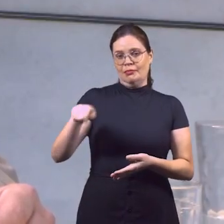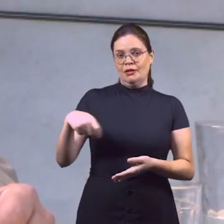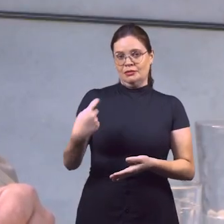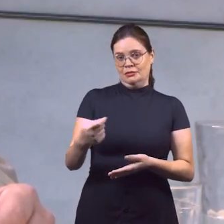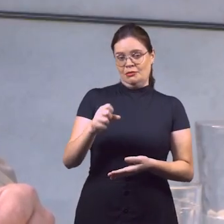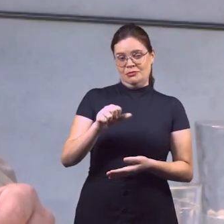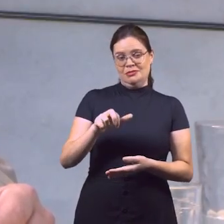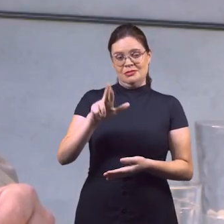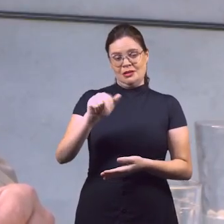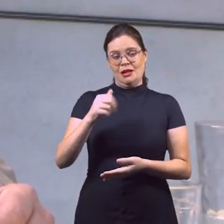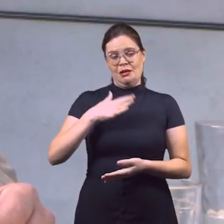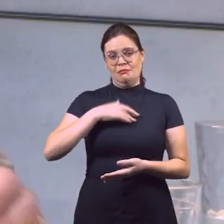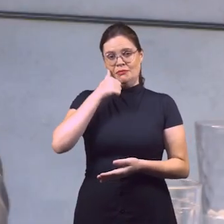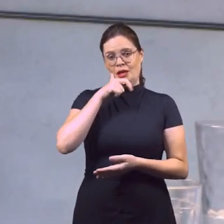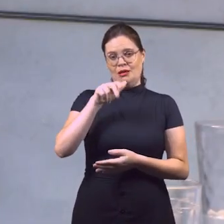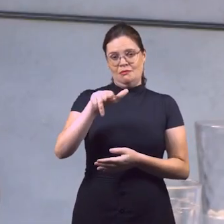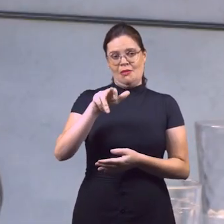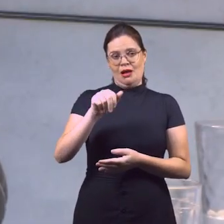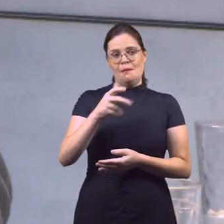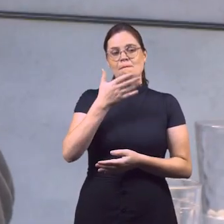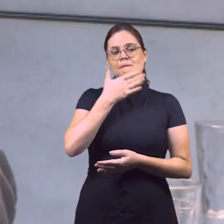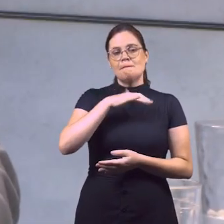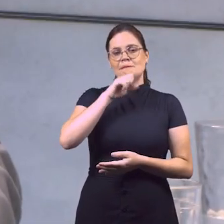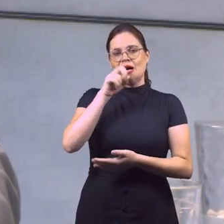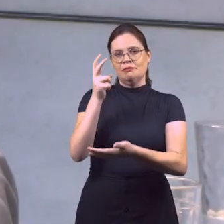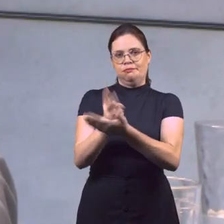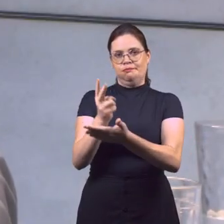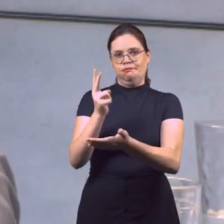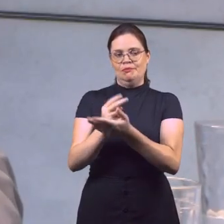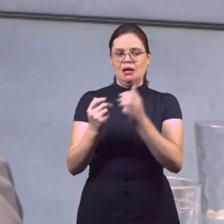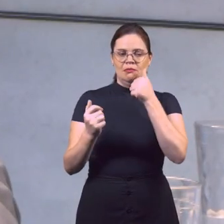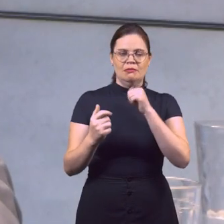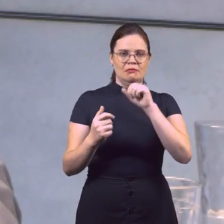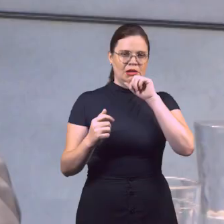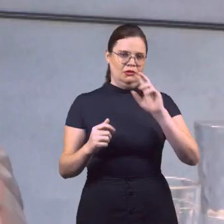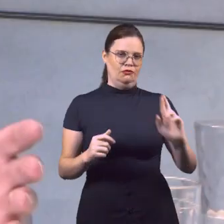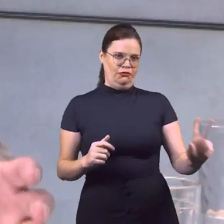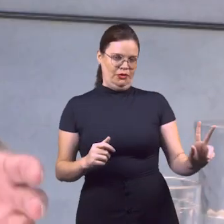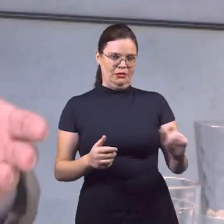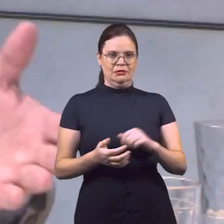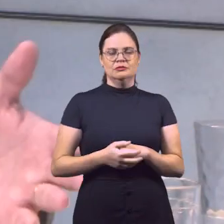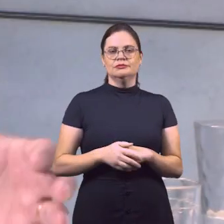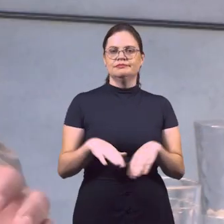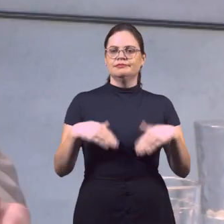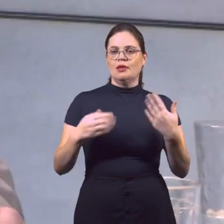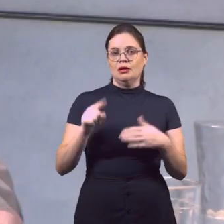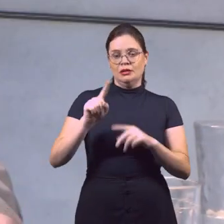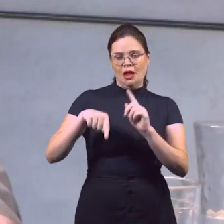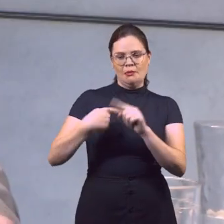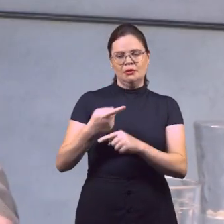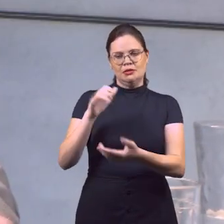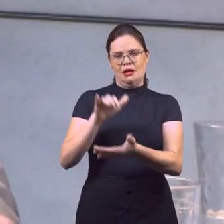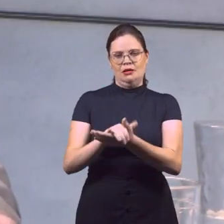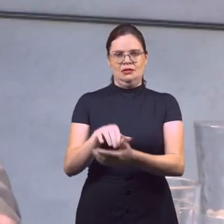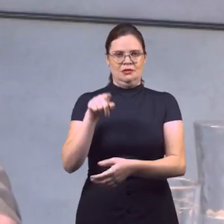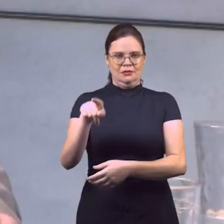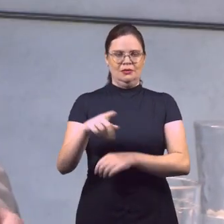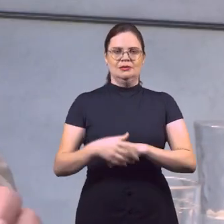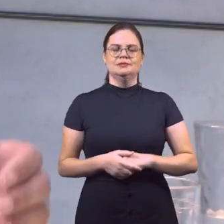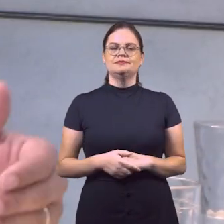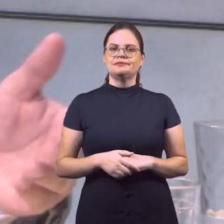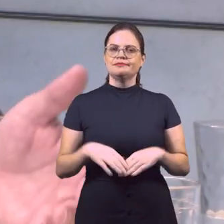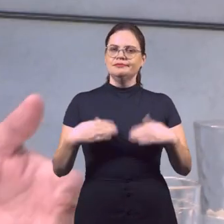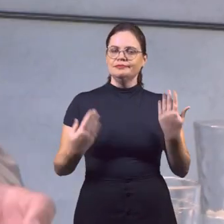não filha da minha mãe, e veio a ser minha mulher. Sara, conforme a palavra mencionou, ela